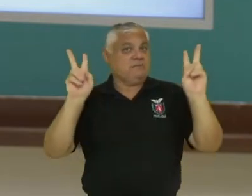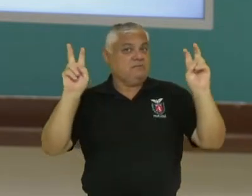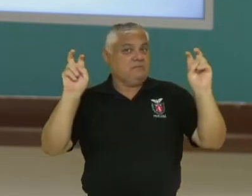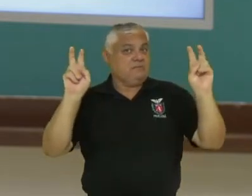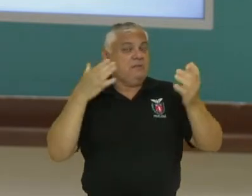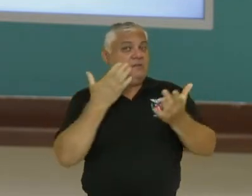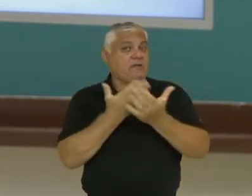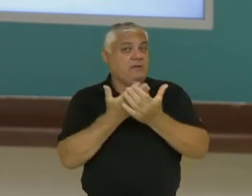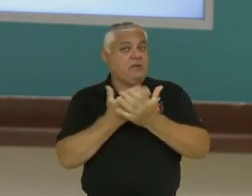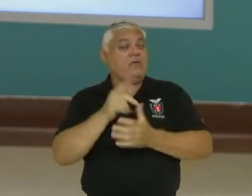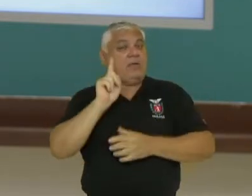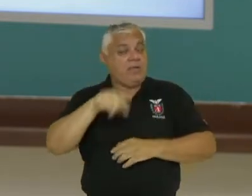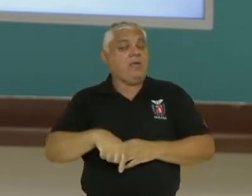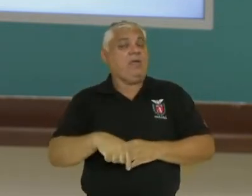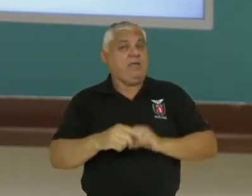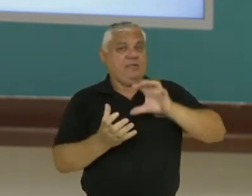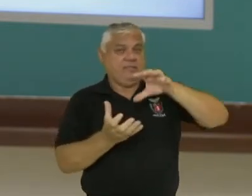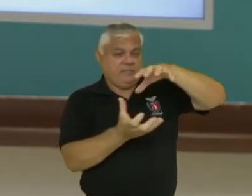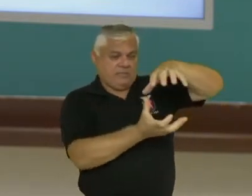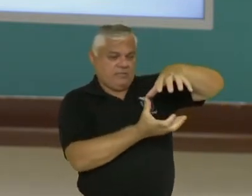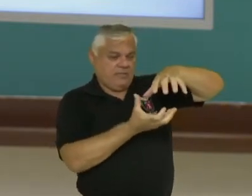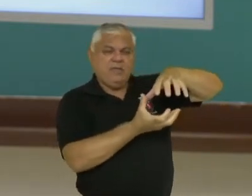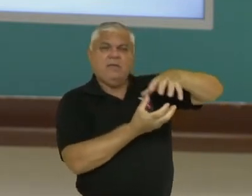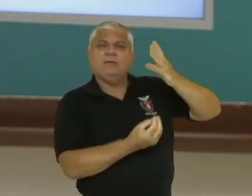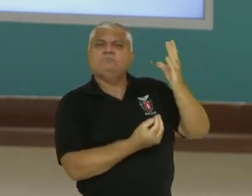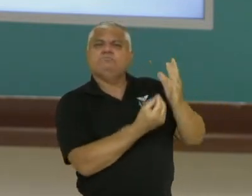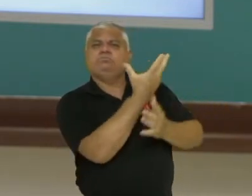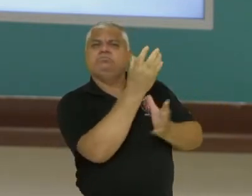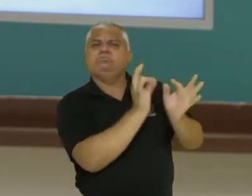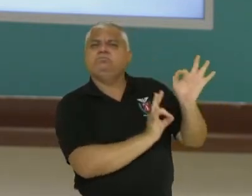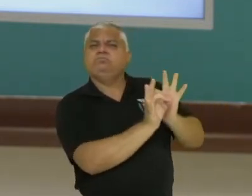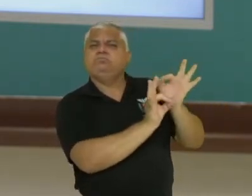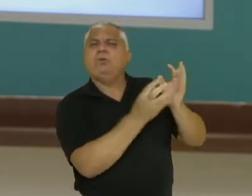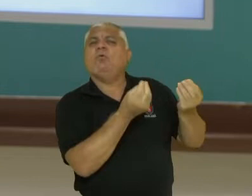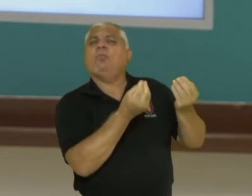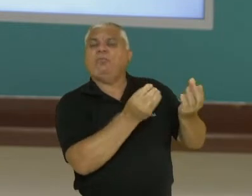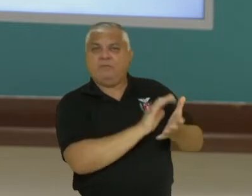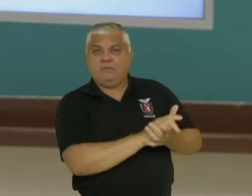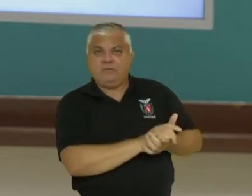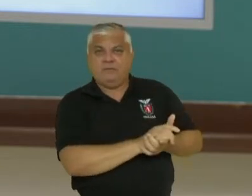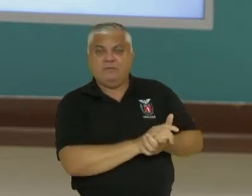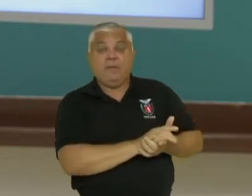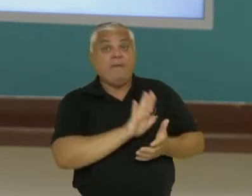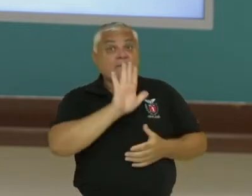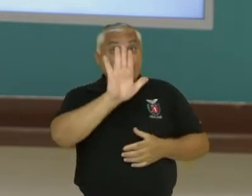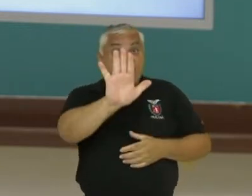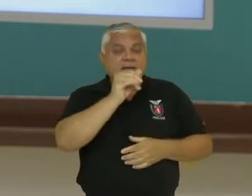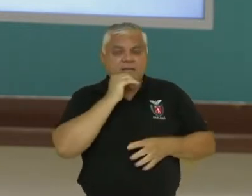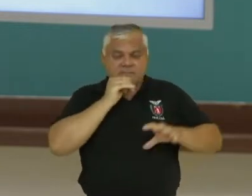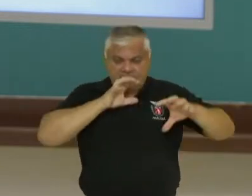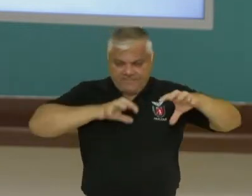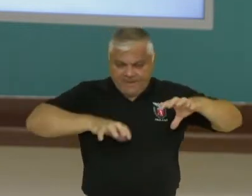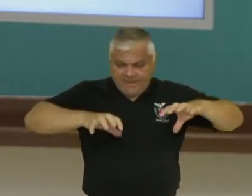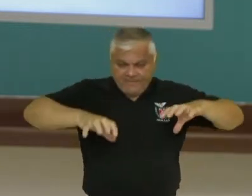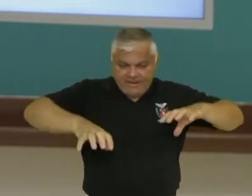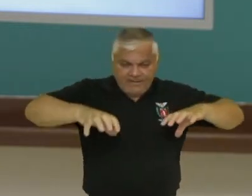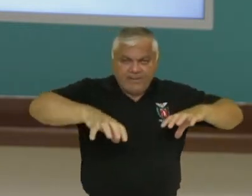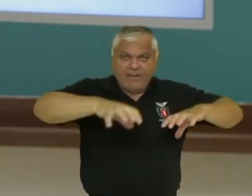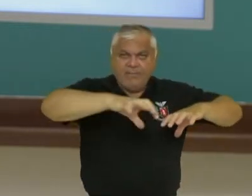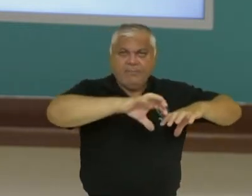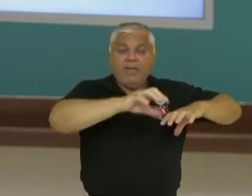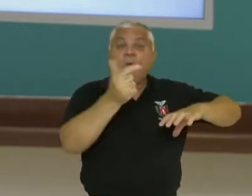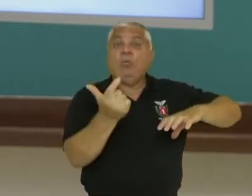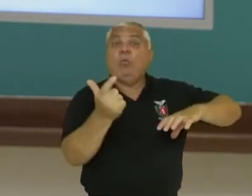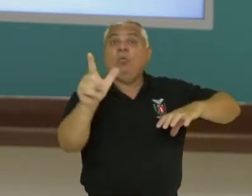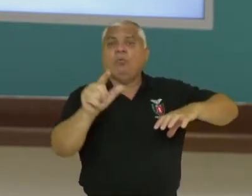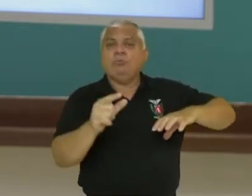aula é o nosso planeta, a formação da Terra, porque nós vivemos nesse planeta. Só que esses planetas foram formados,